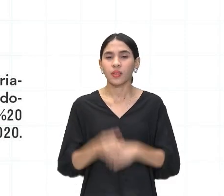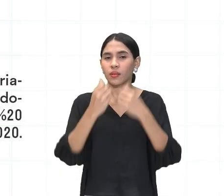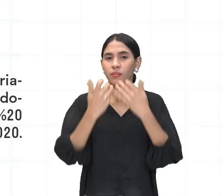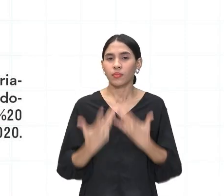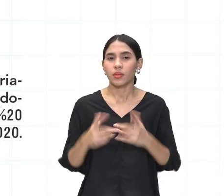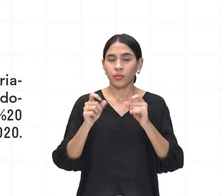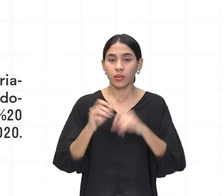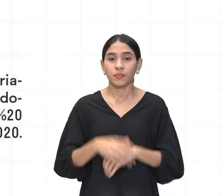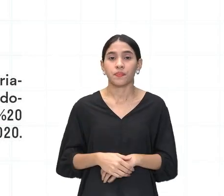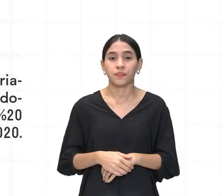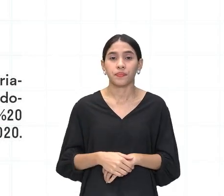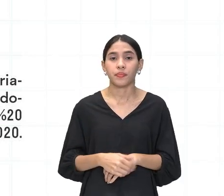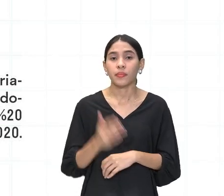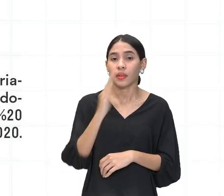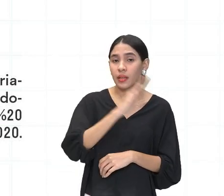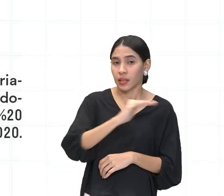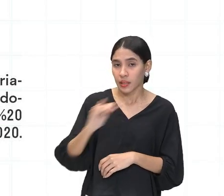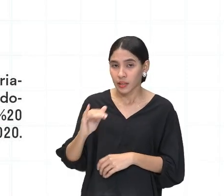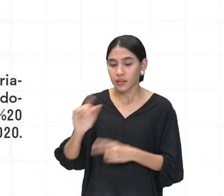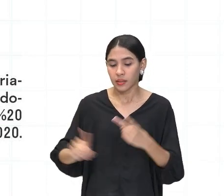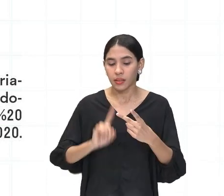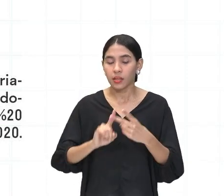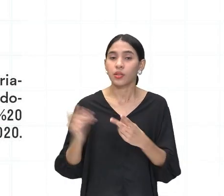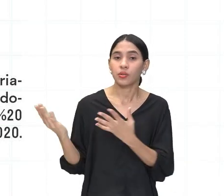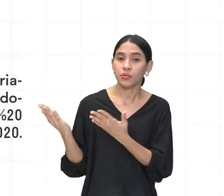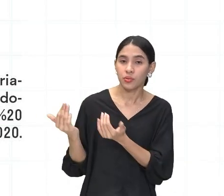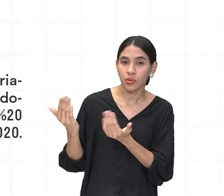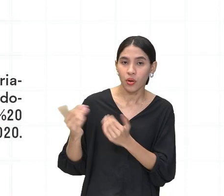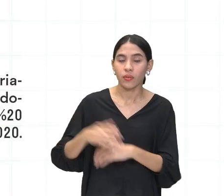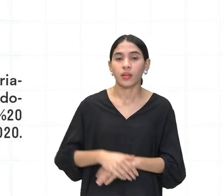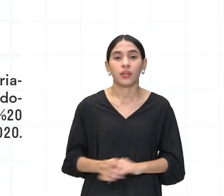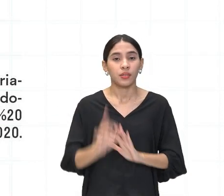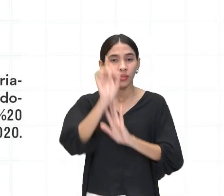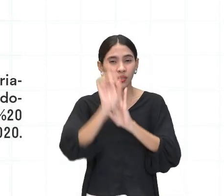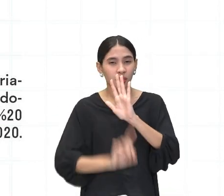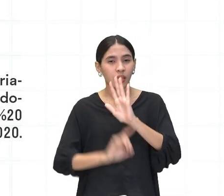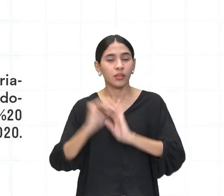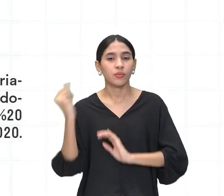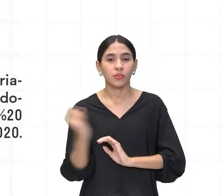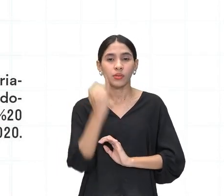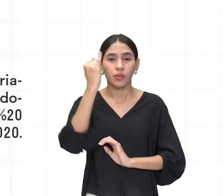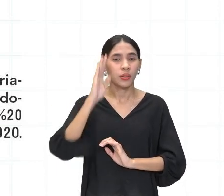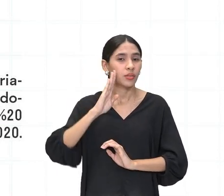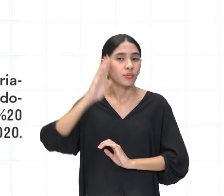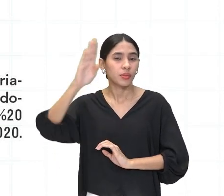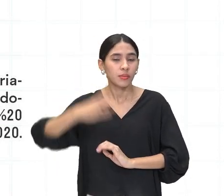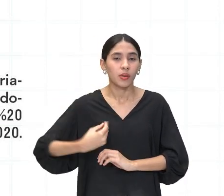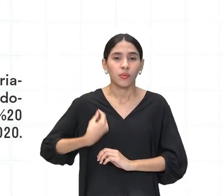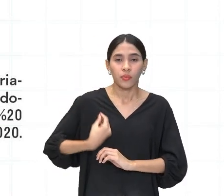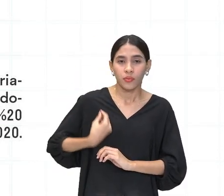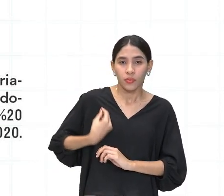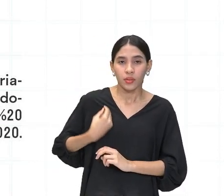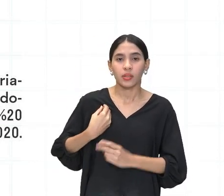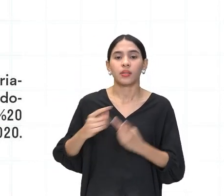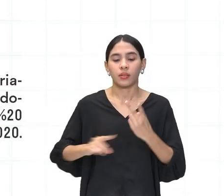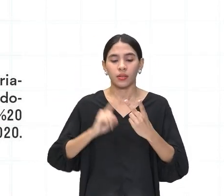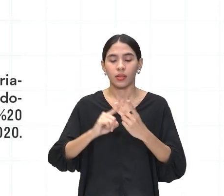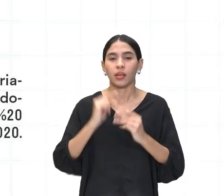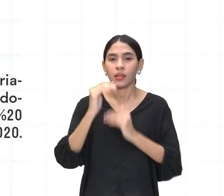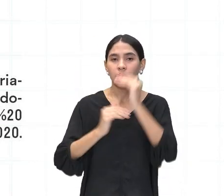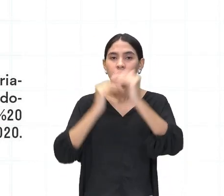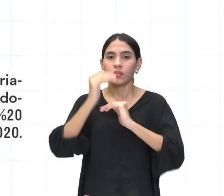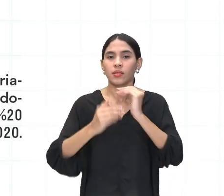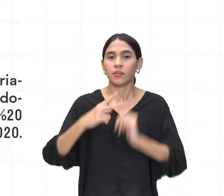diz às crianças e adolescentes os direitos fundamentais de sobrevivência, desenvolvimento